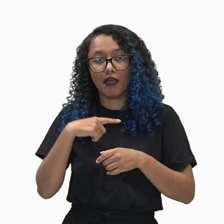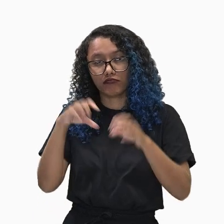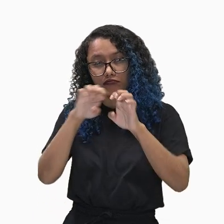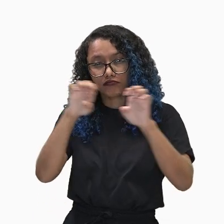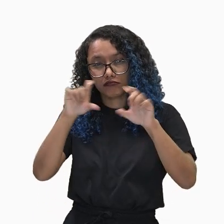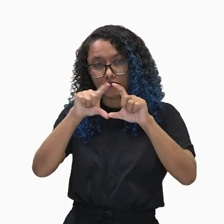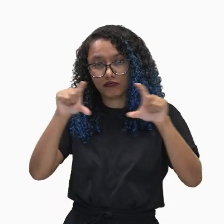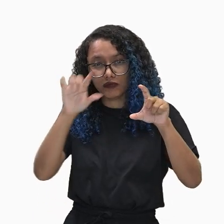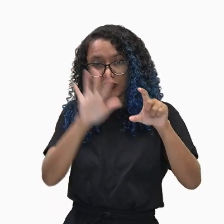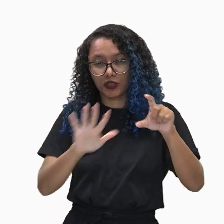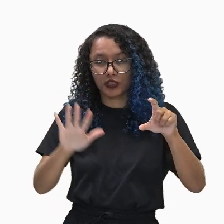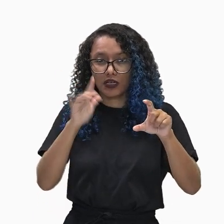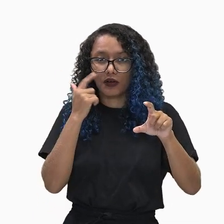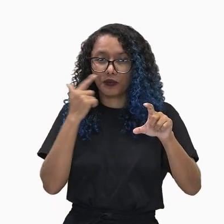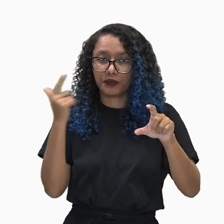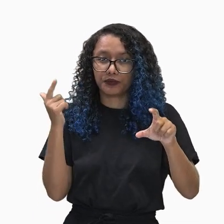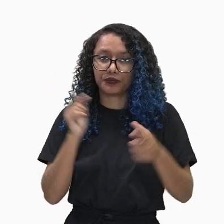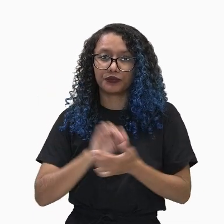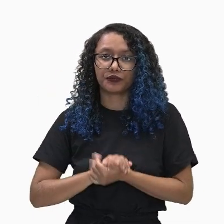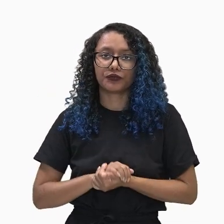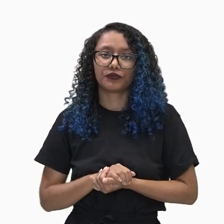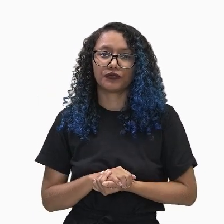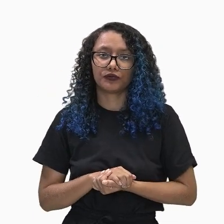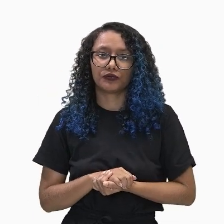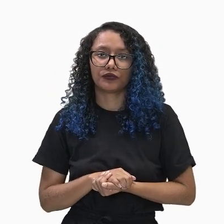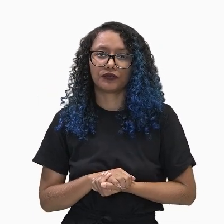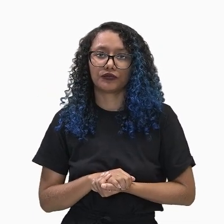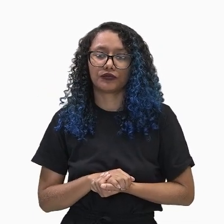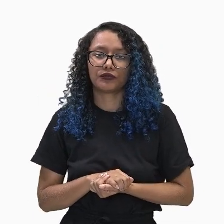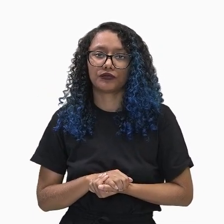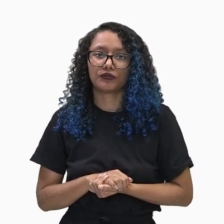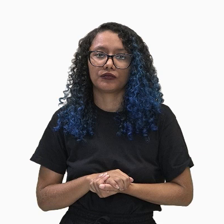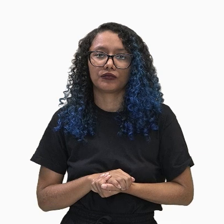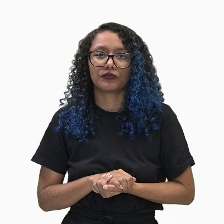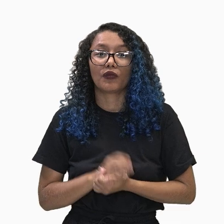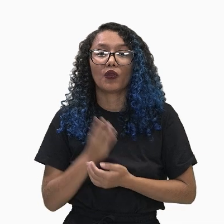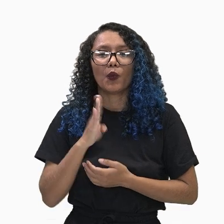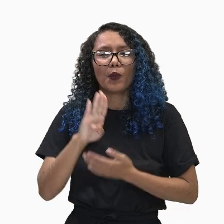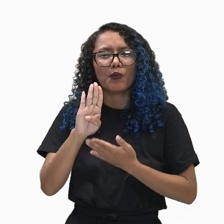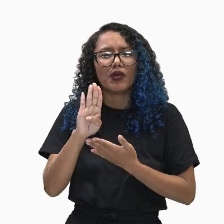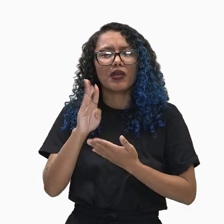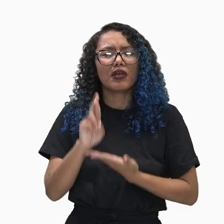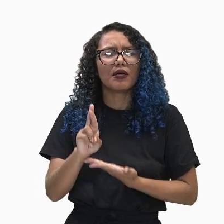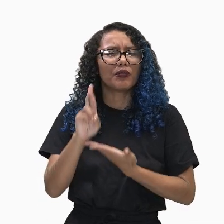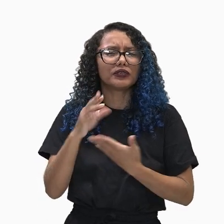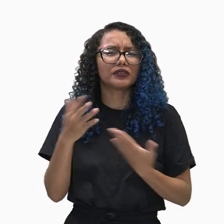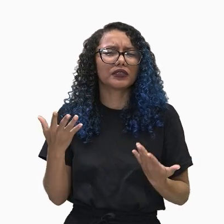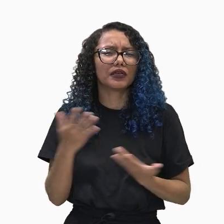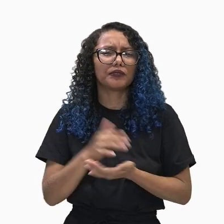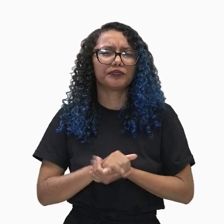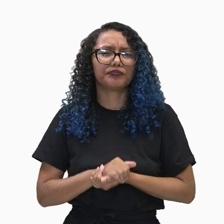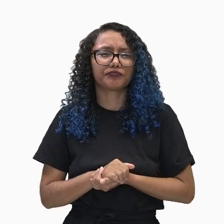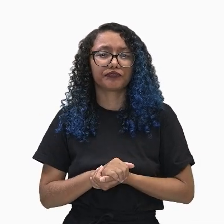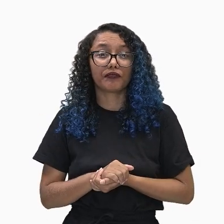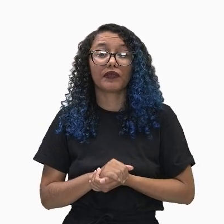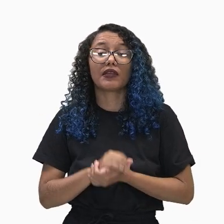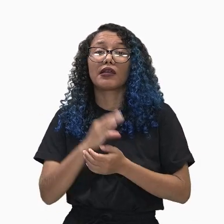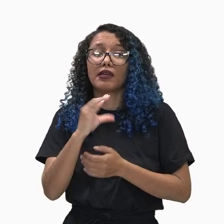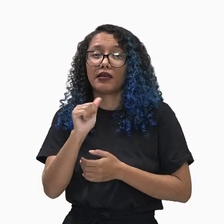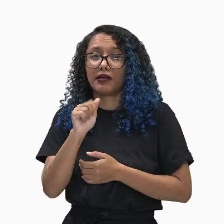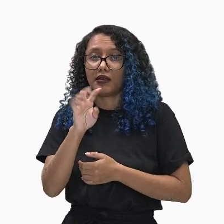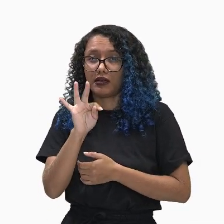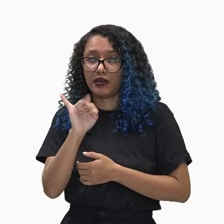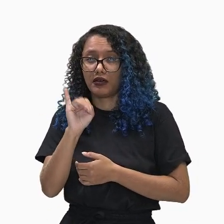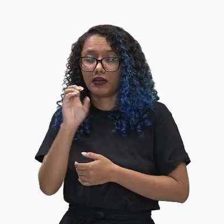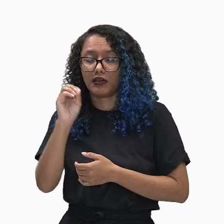aqui, onde o B representa o cátion, ou seja,